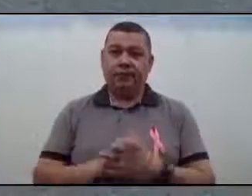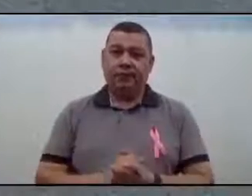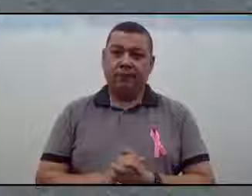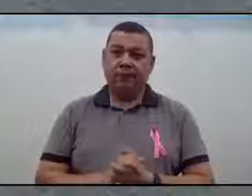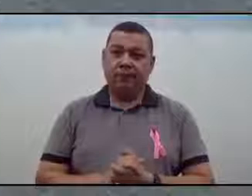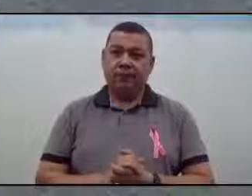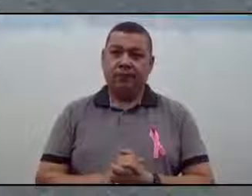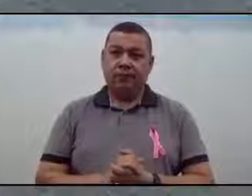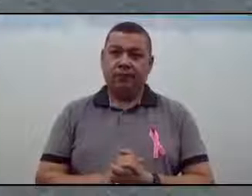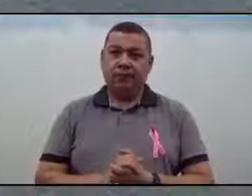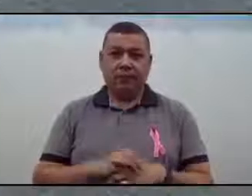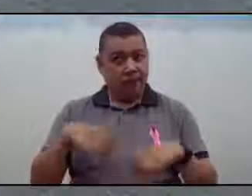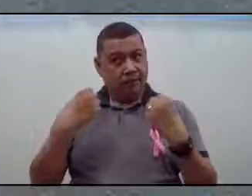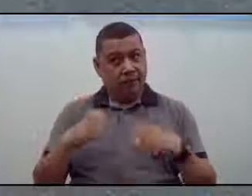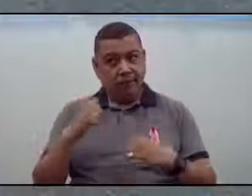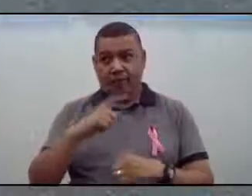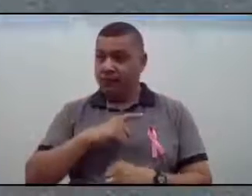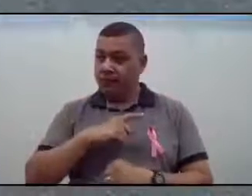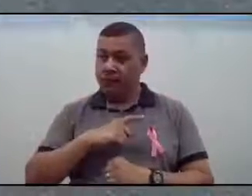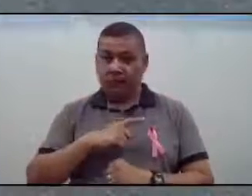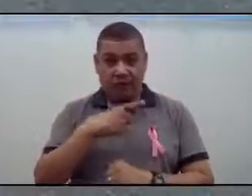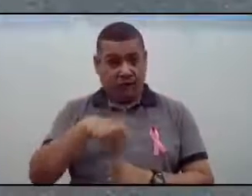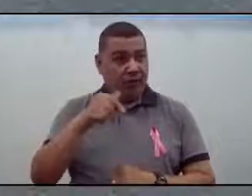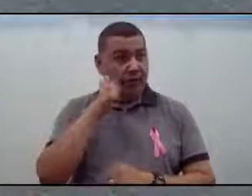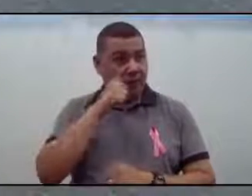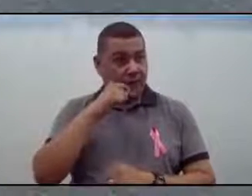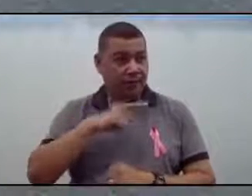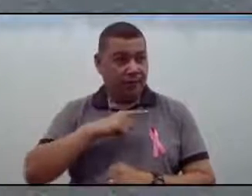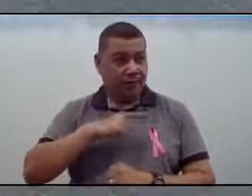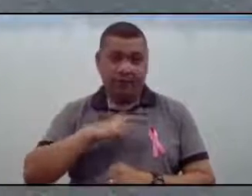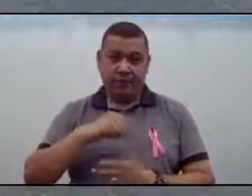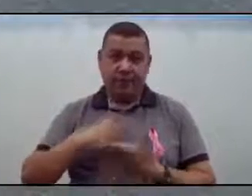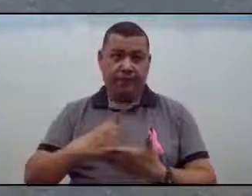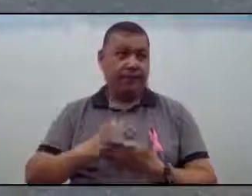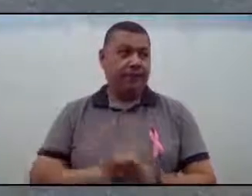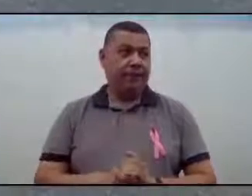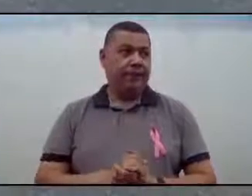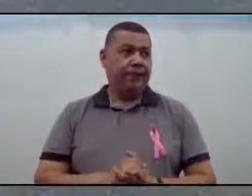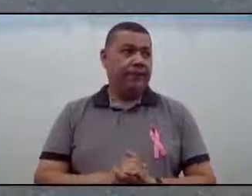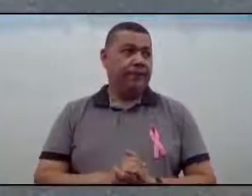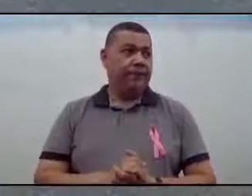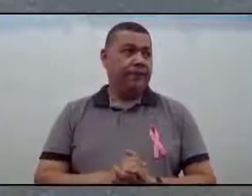essa necessidade de vocês, mulheres, realmente serem atendidas.